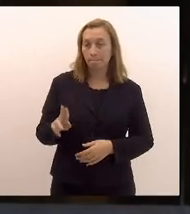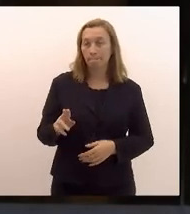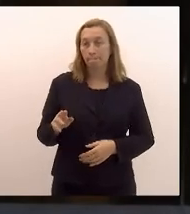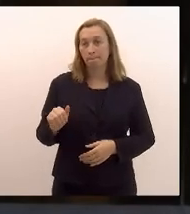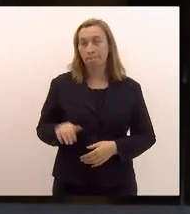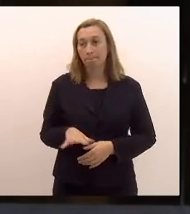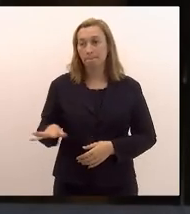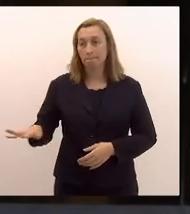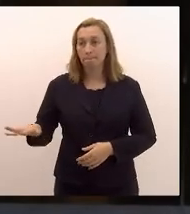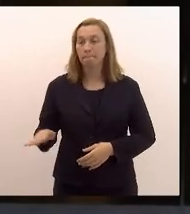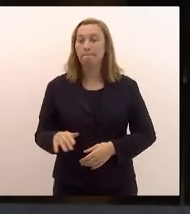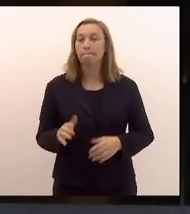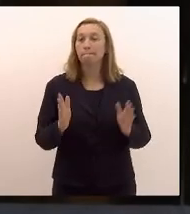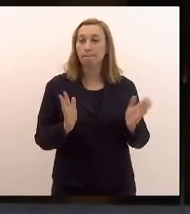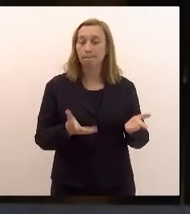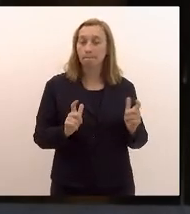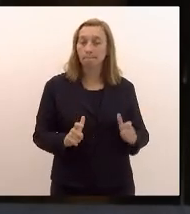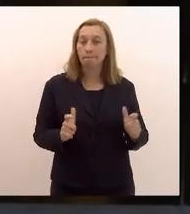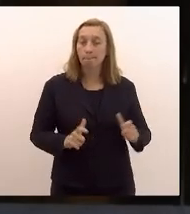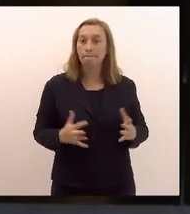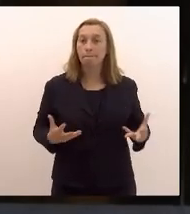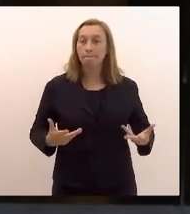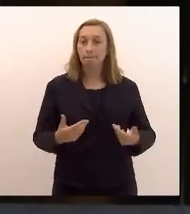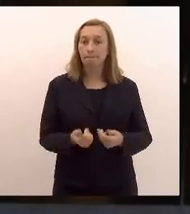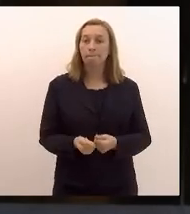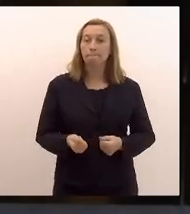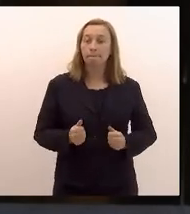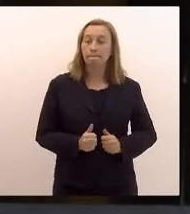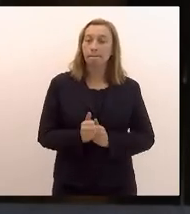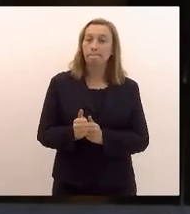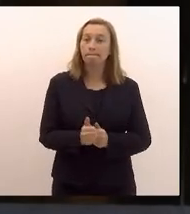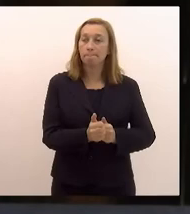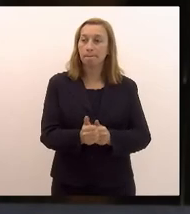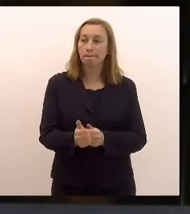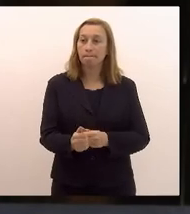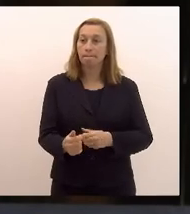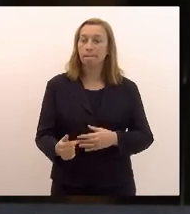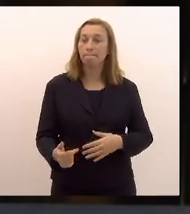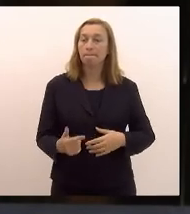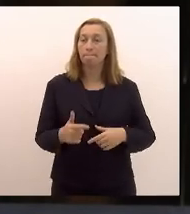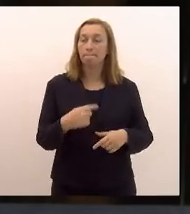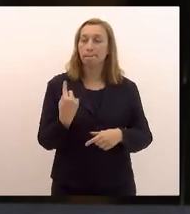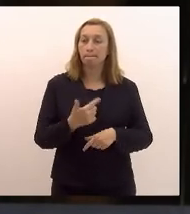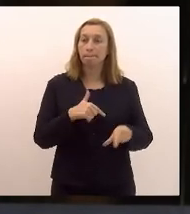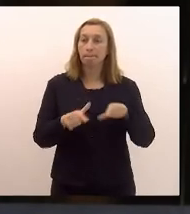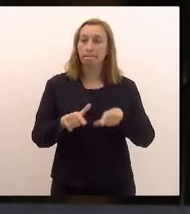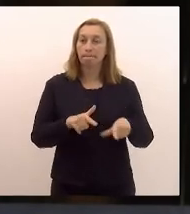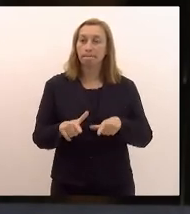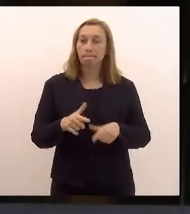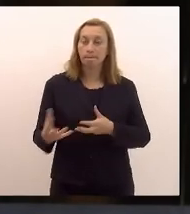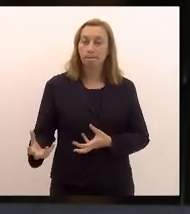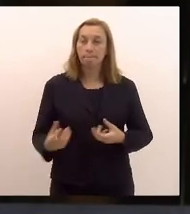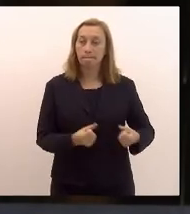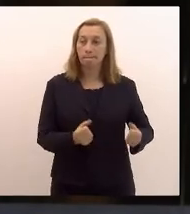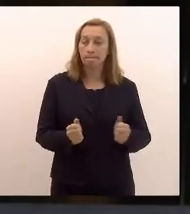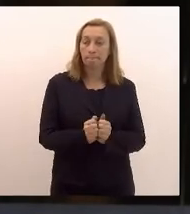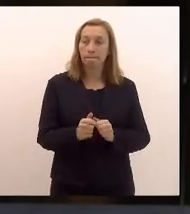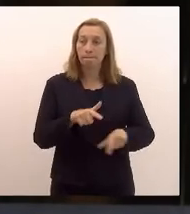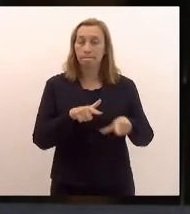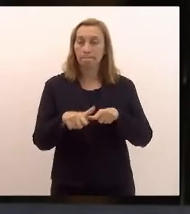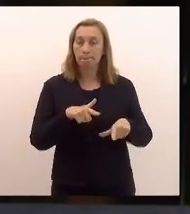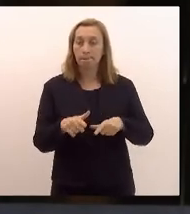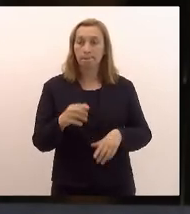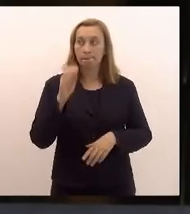e agora nesse lugar institucional onde seguimos de mandando e sendo recebidos e atuando em conjunto